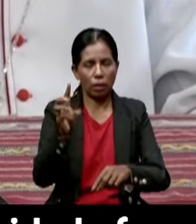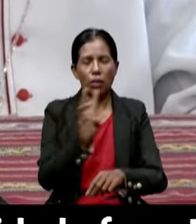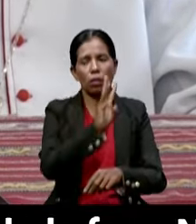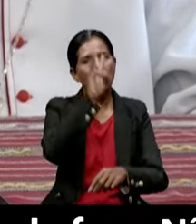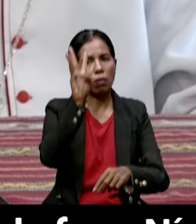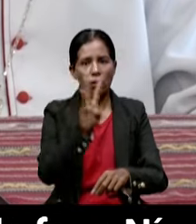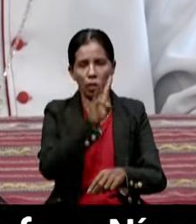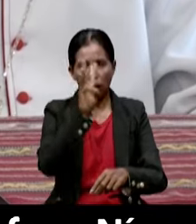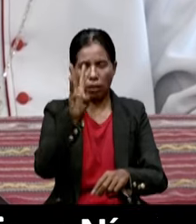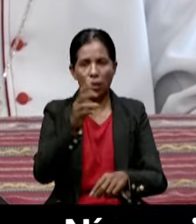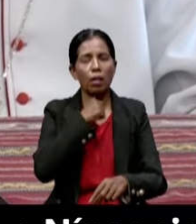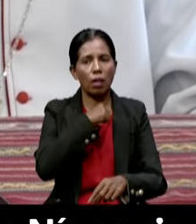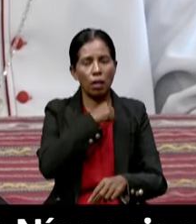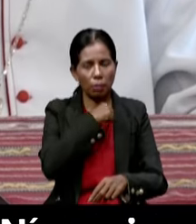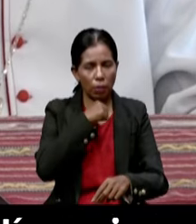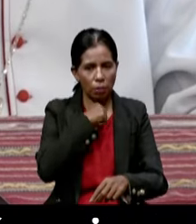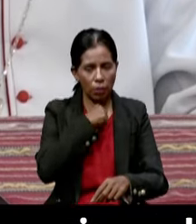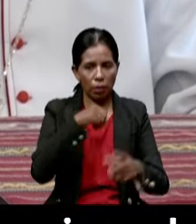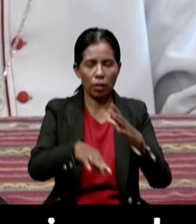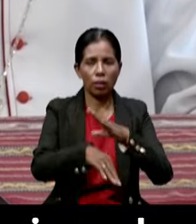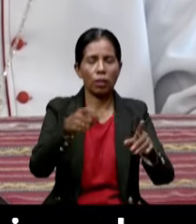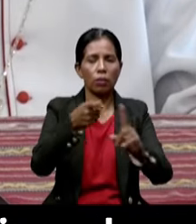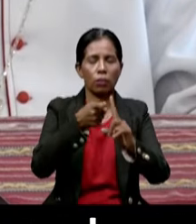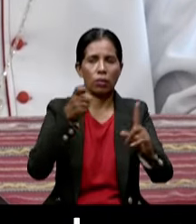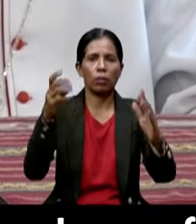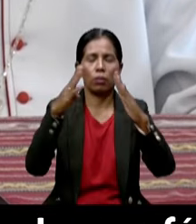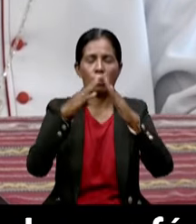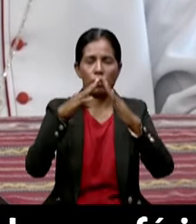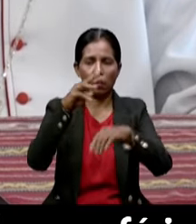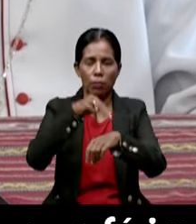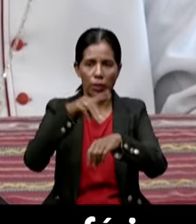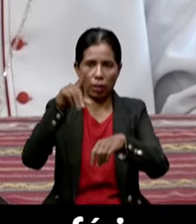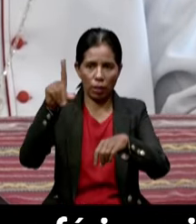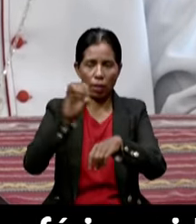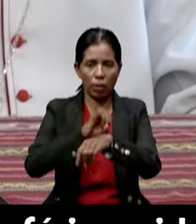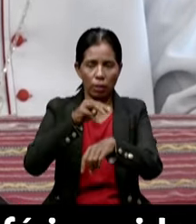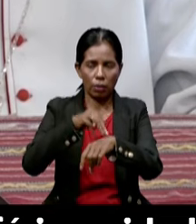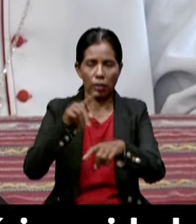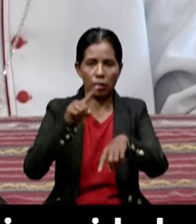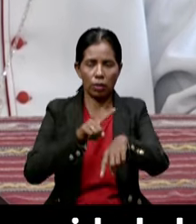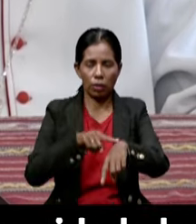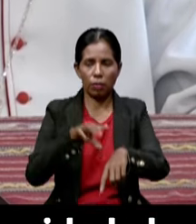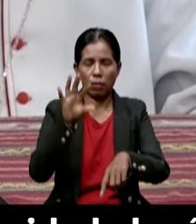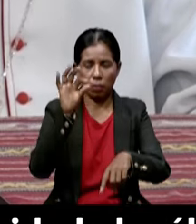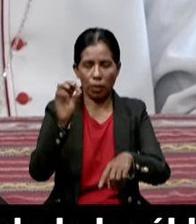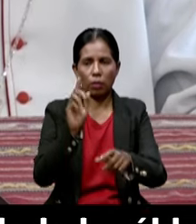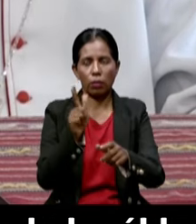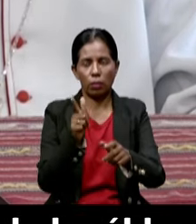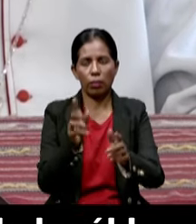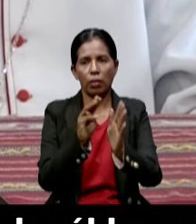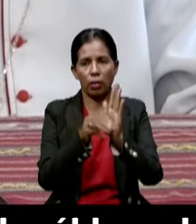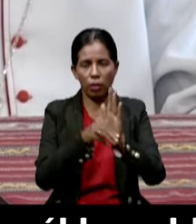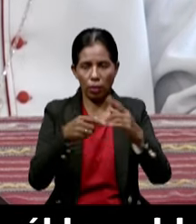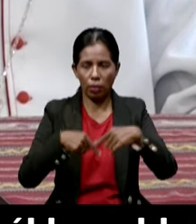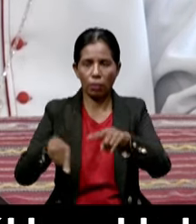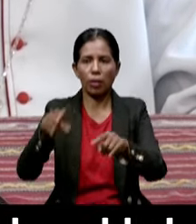quarta-feira, Papa sai da Anunciatura às 9h20 e vai para o